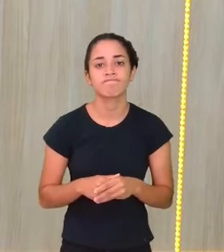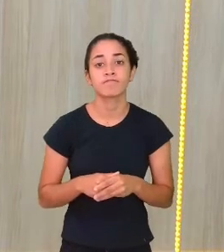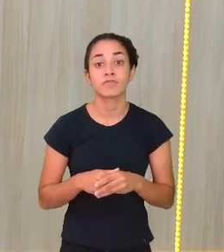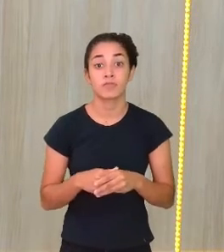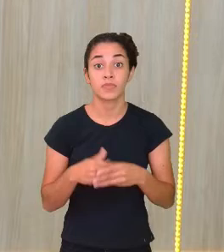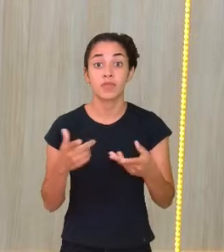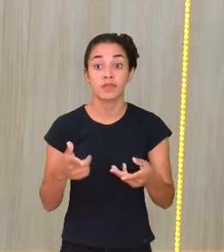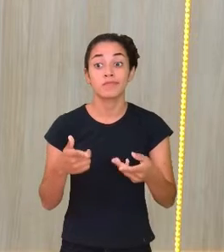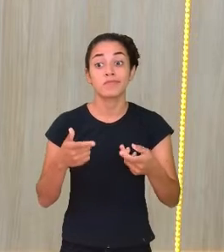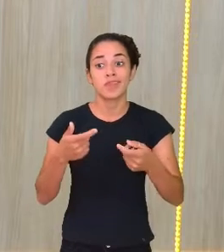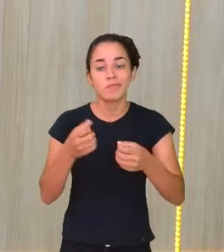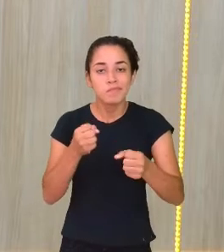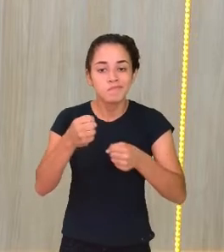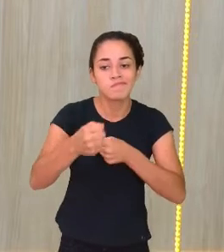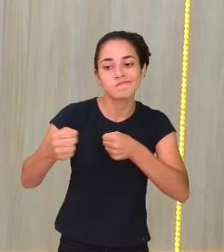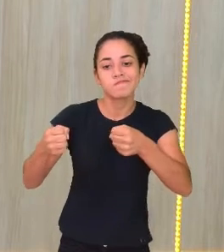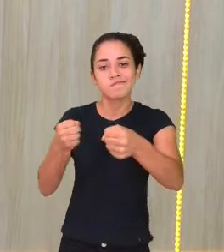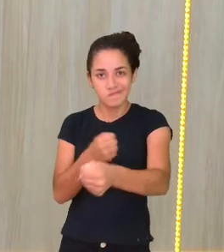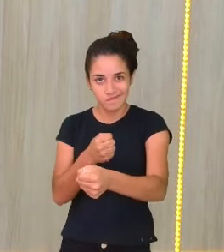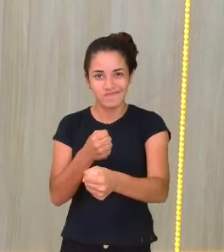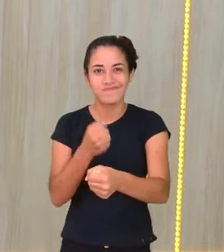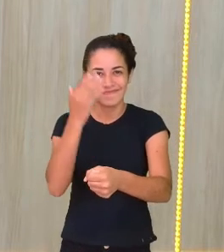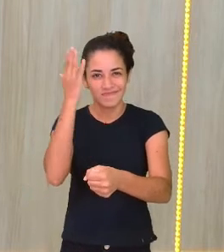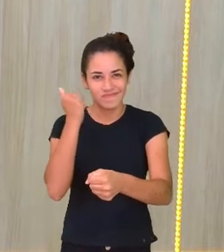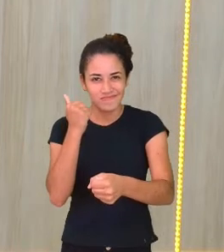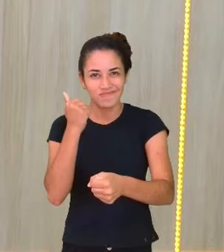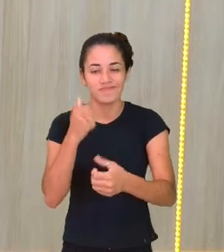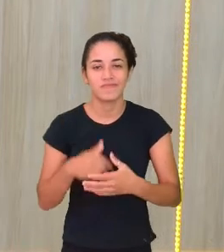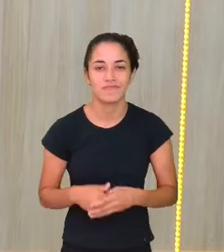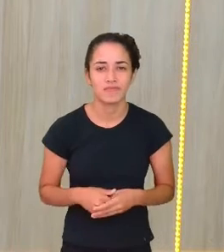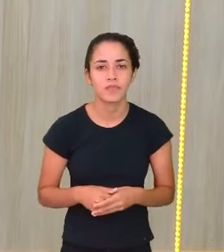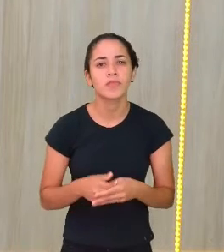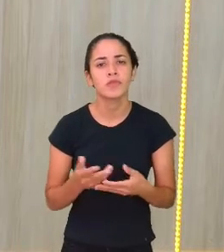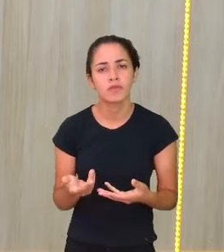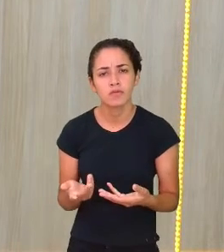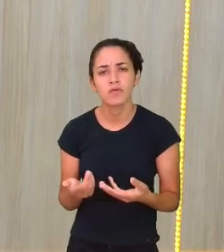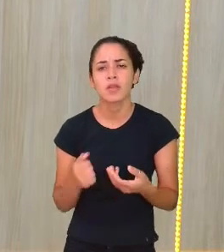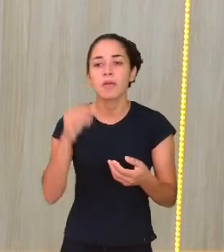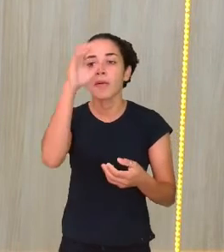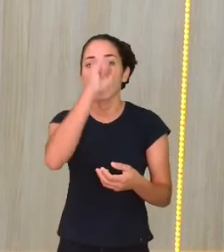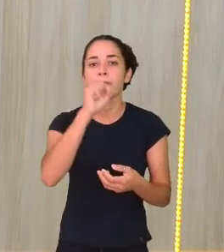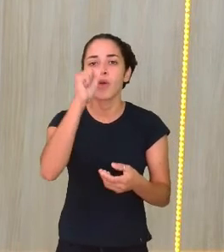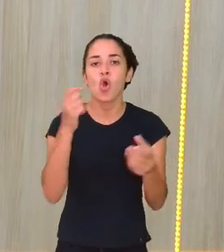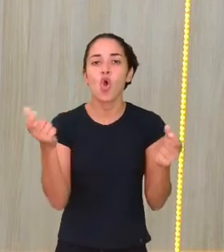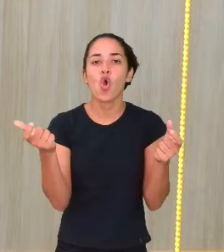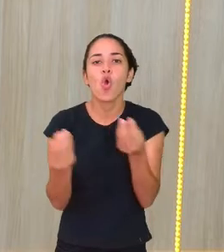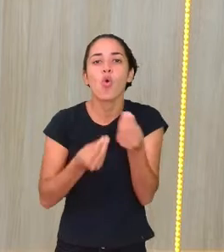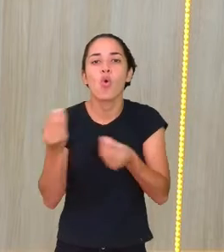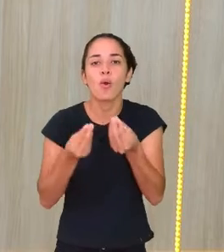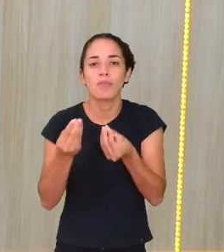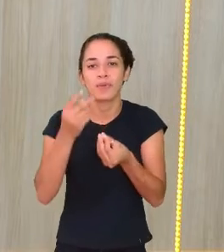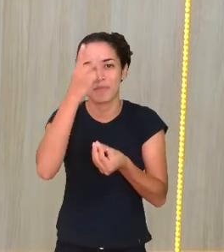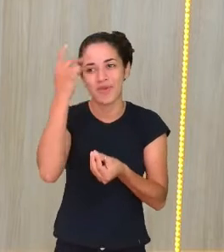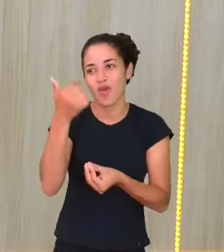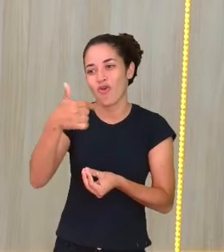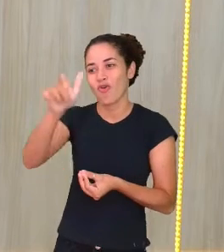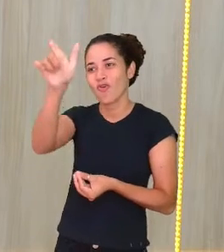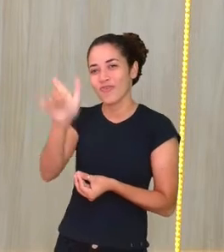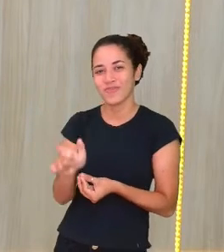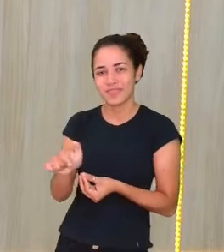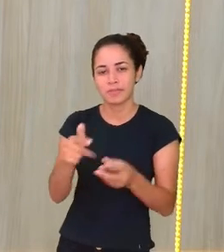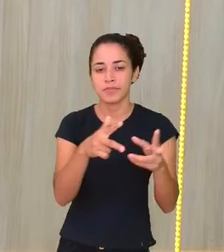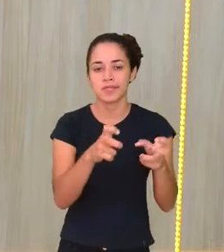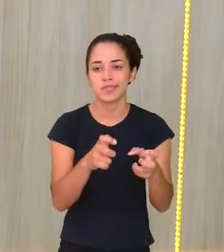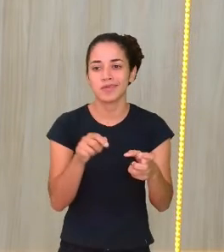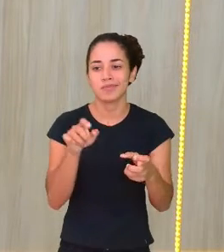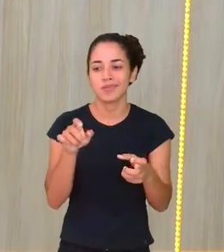precisa, eles conseguem ser solidários. E tudo isso ele aprende com o outro, porque ele percebe que não é preferência,